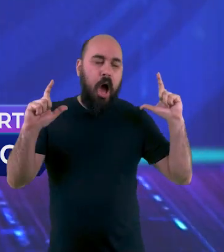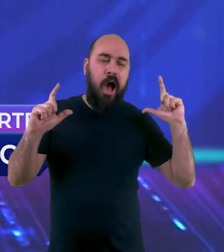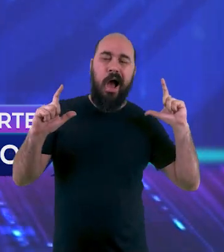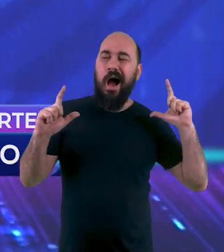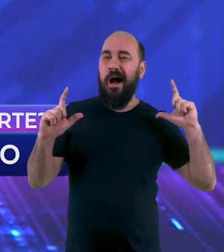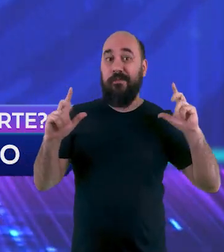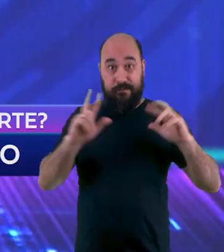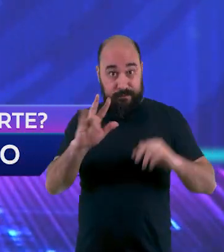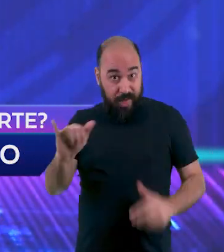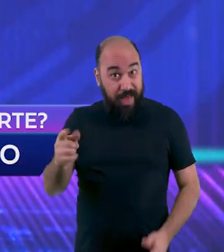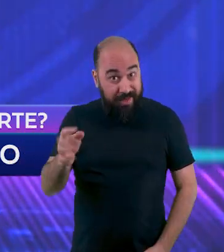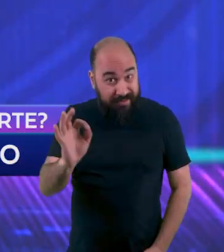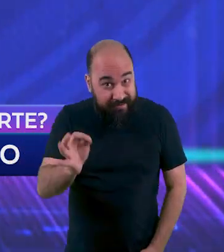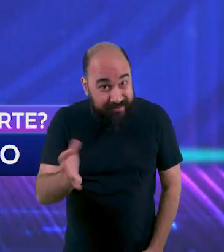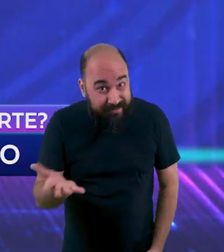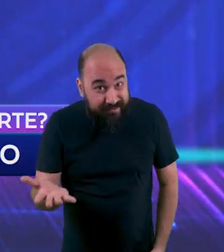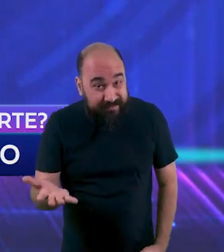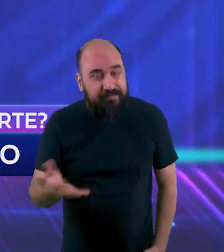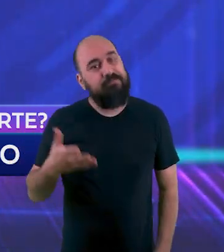ponto para nós considerarmos aqui.